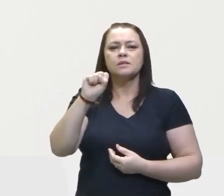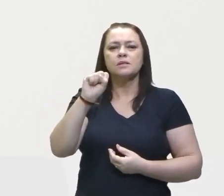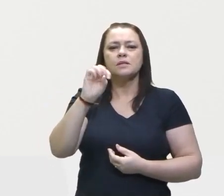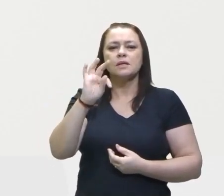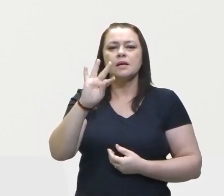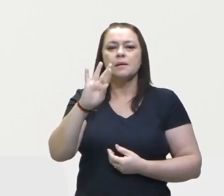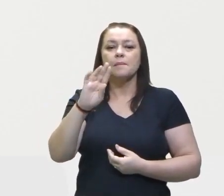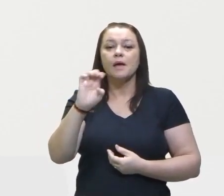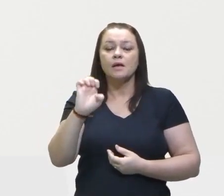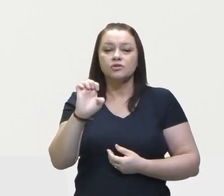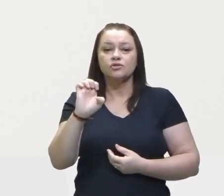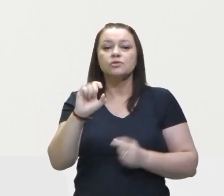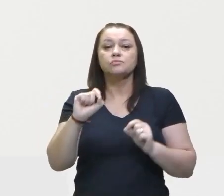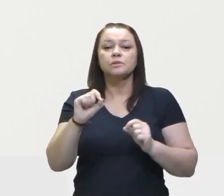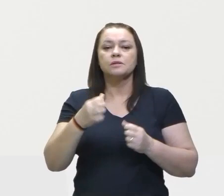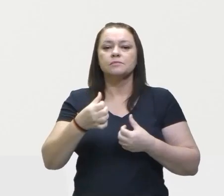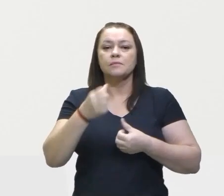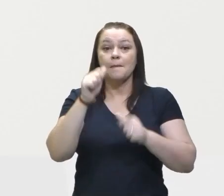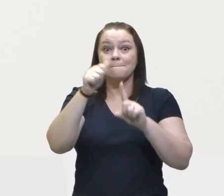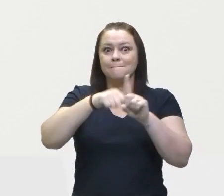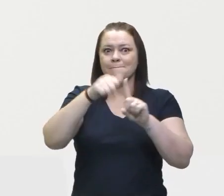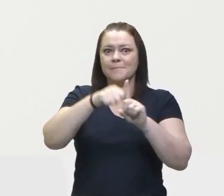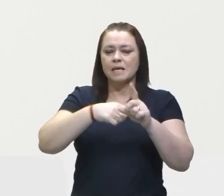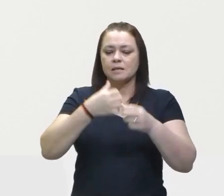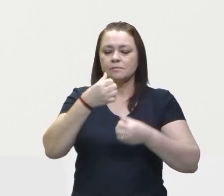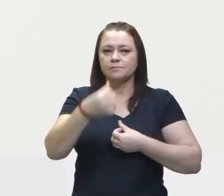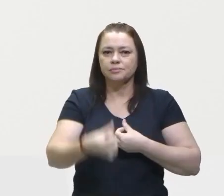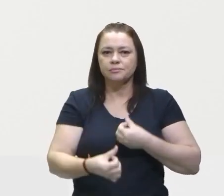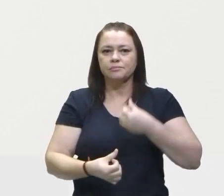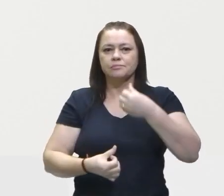Semestre. Semestre está dizendo que são